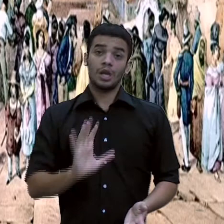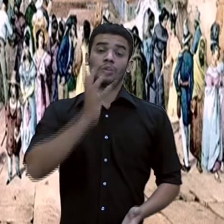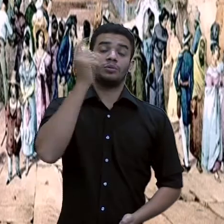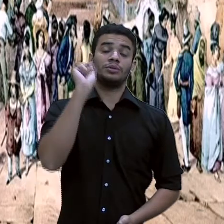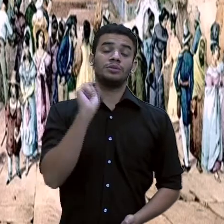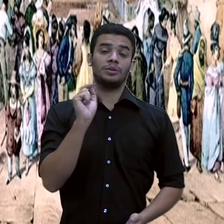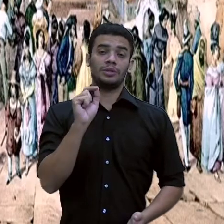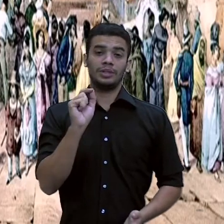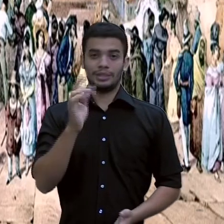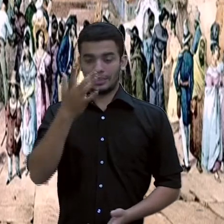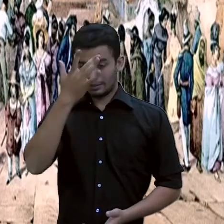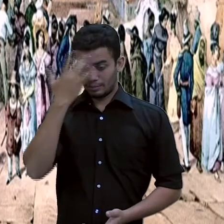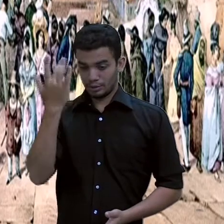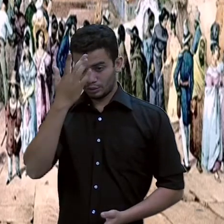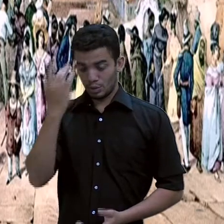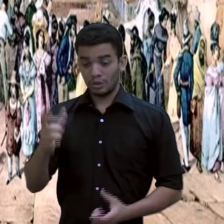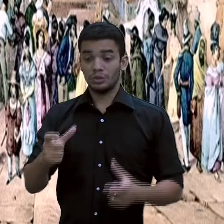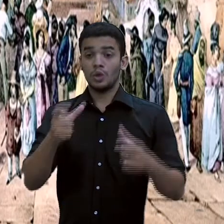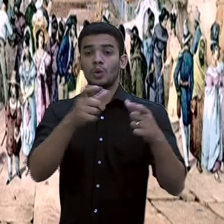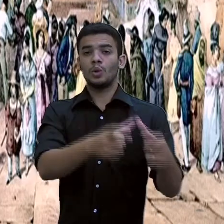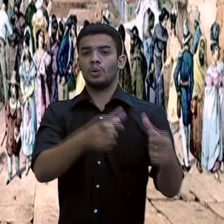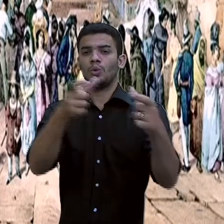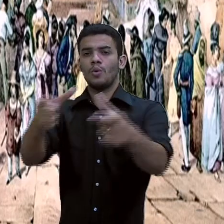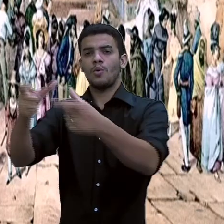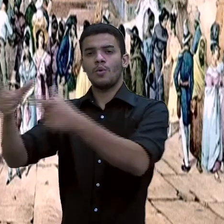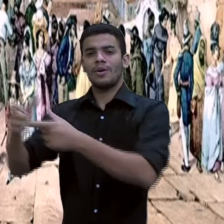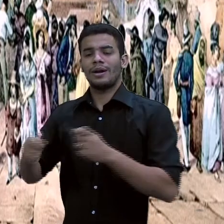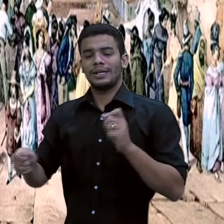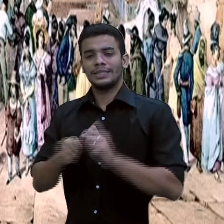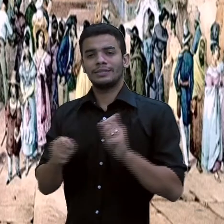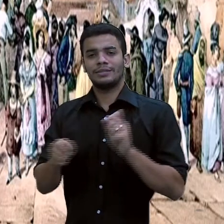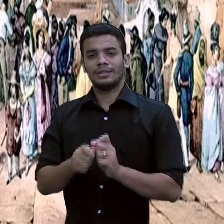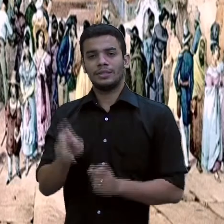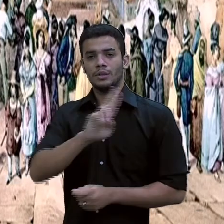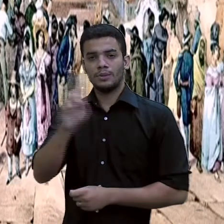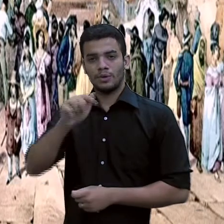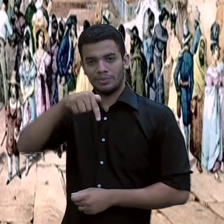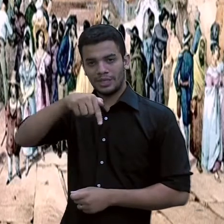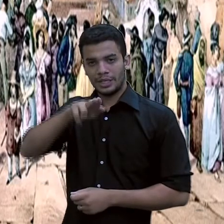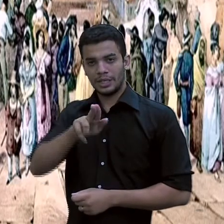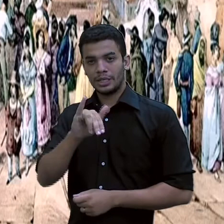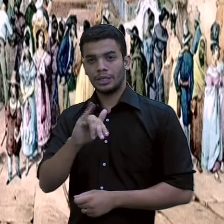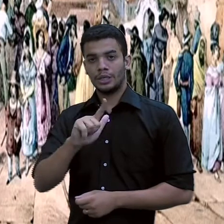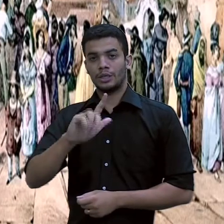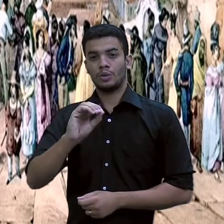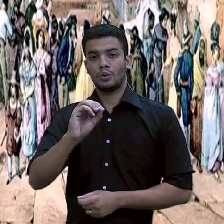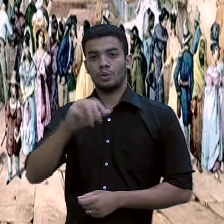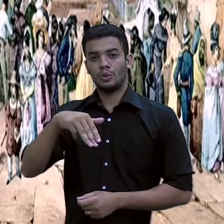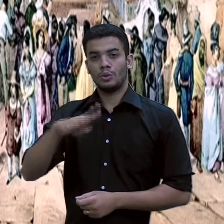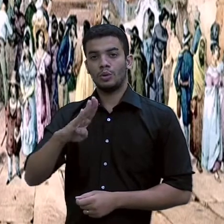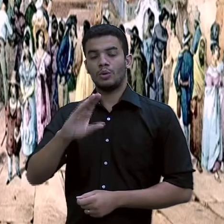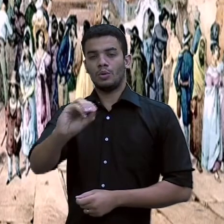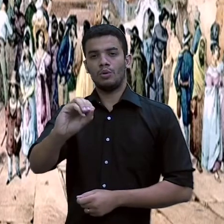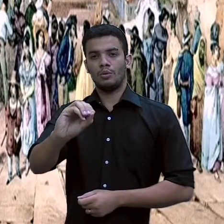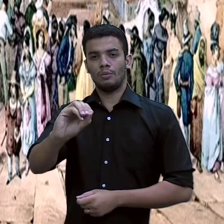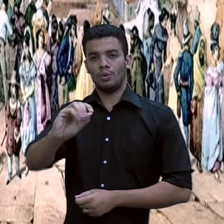ativamente com o universo de práticas que definiam o sistema colonial.